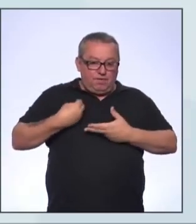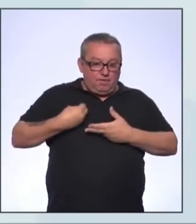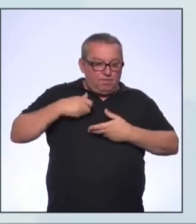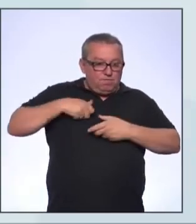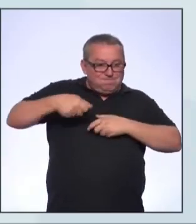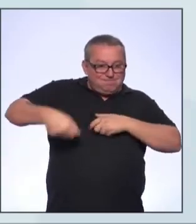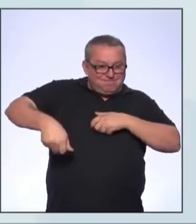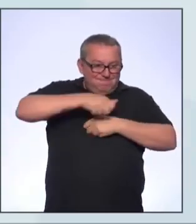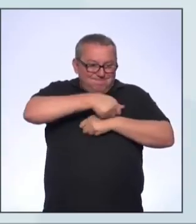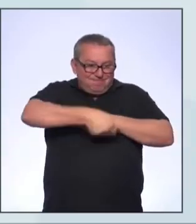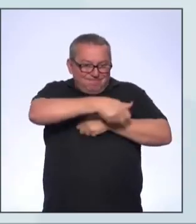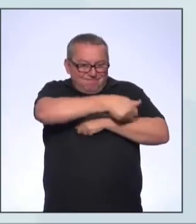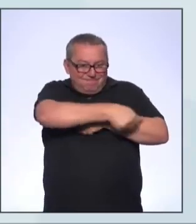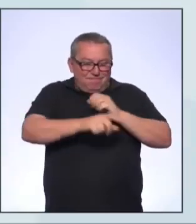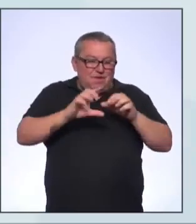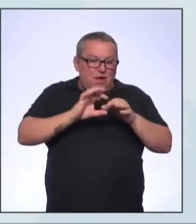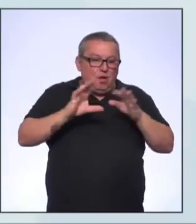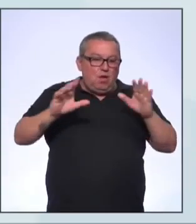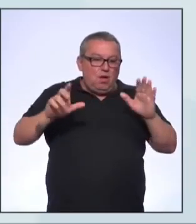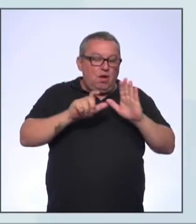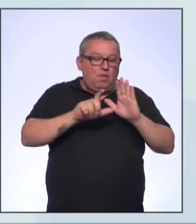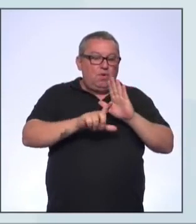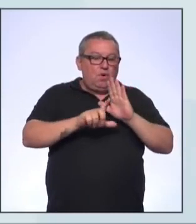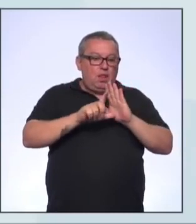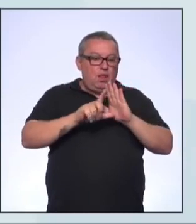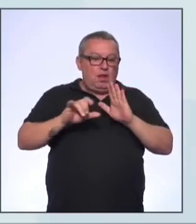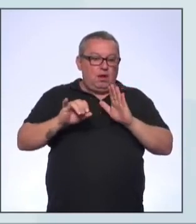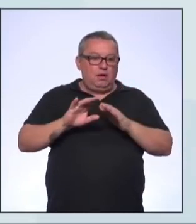estudos, é autorizada por lei.